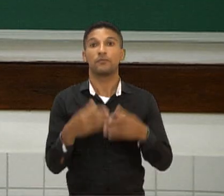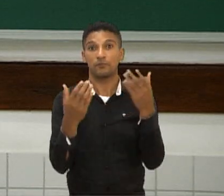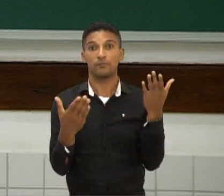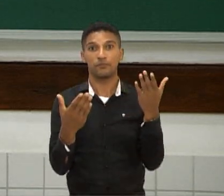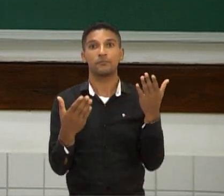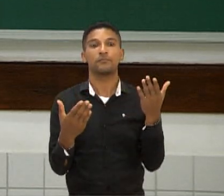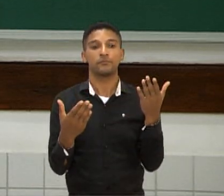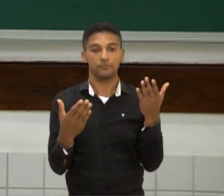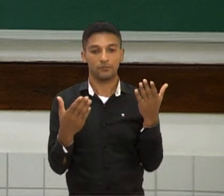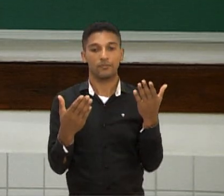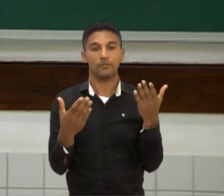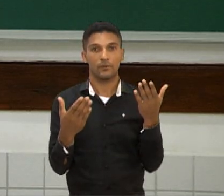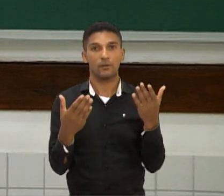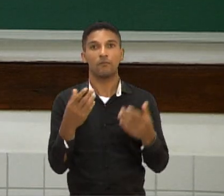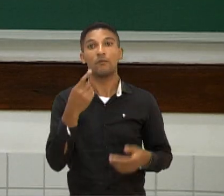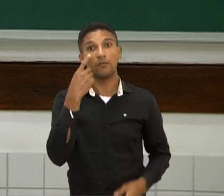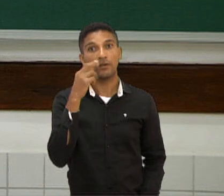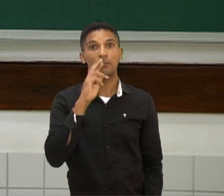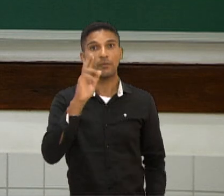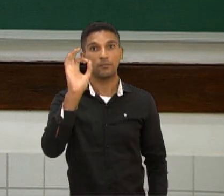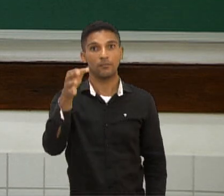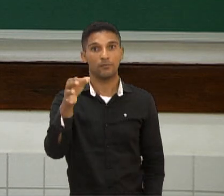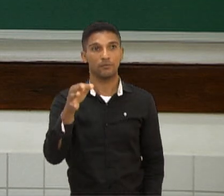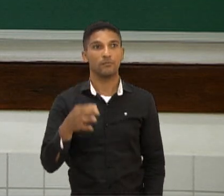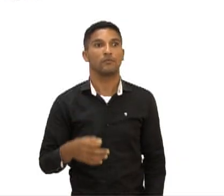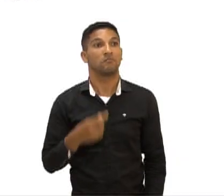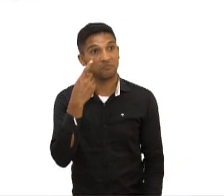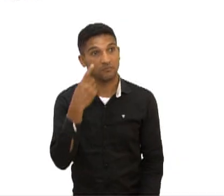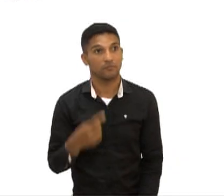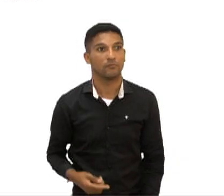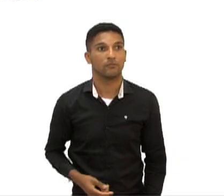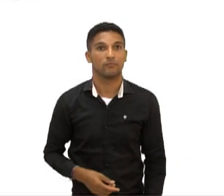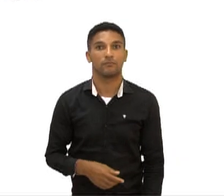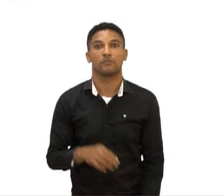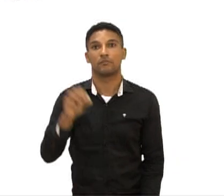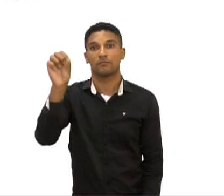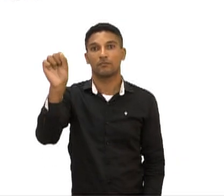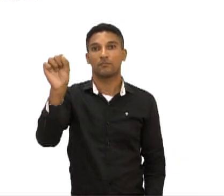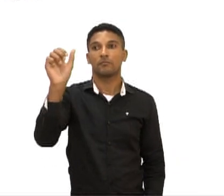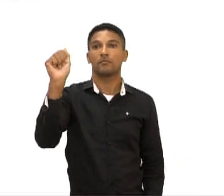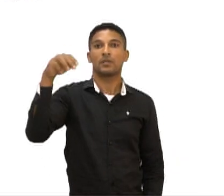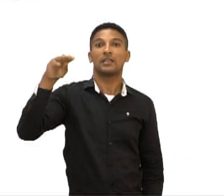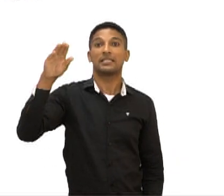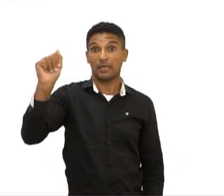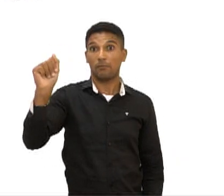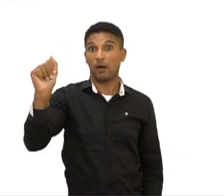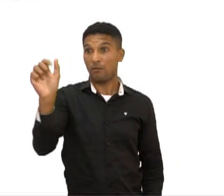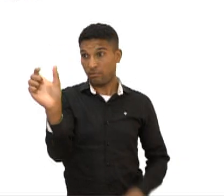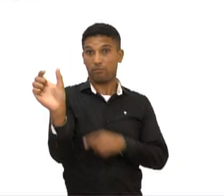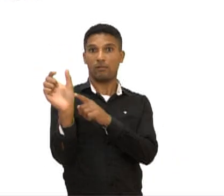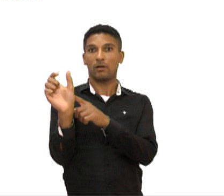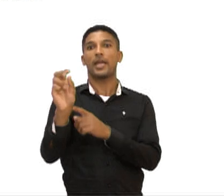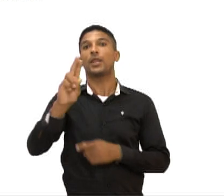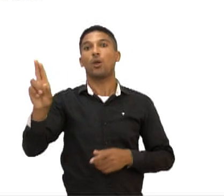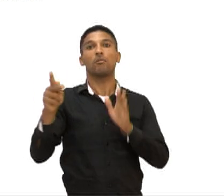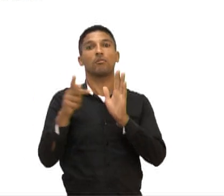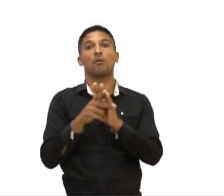Então agora vamos à alternativa correta. O samba foi o nome dado a